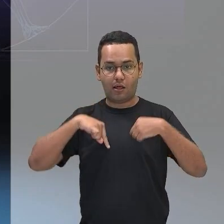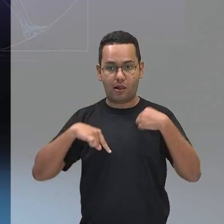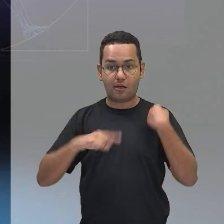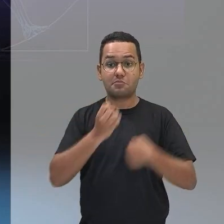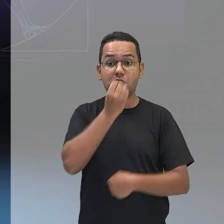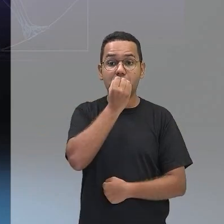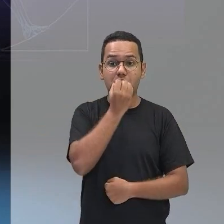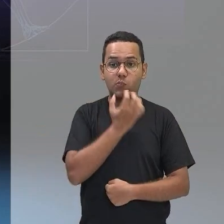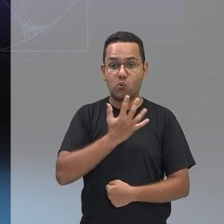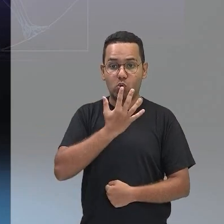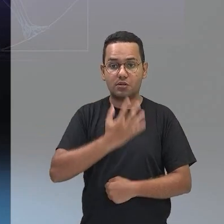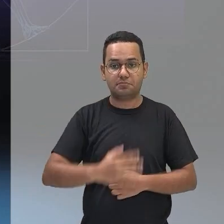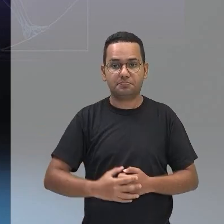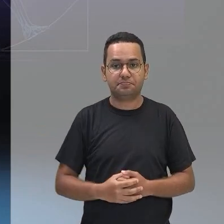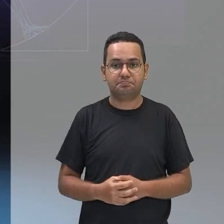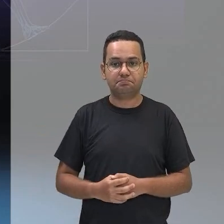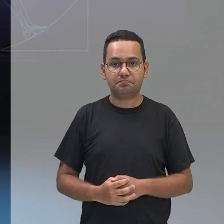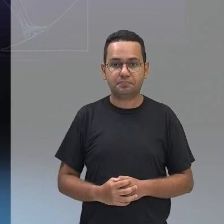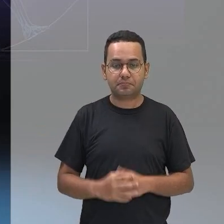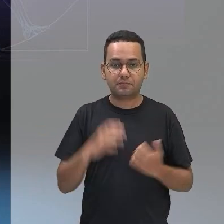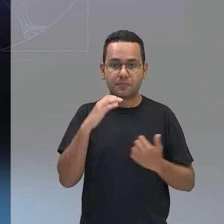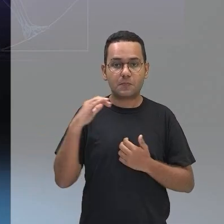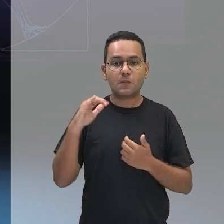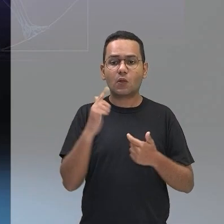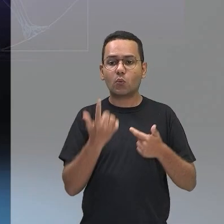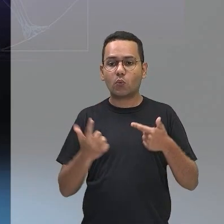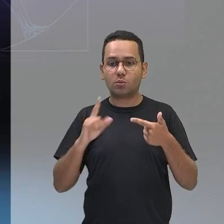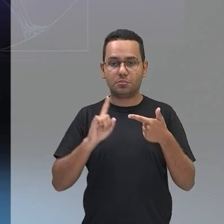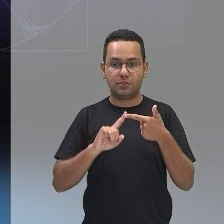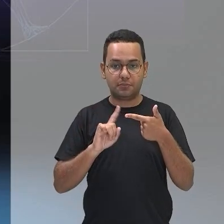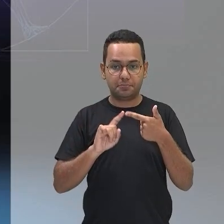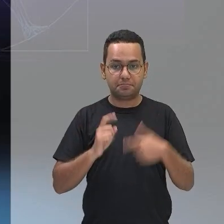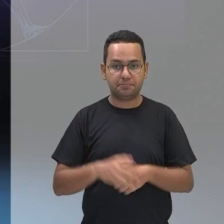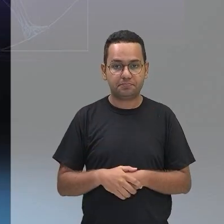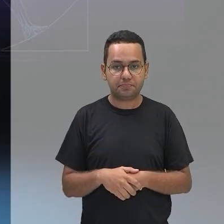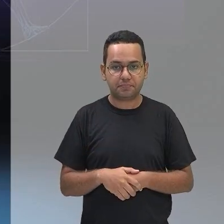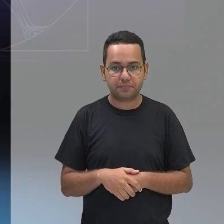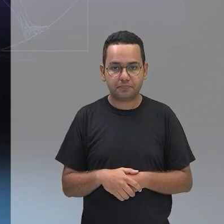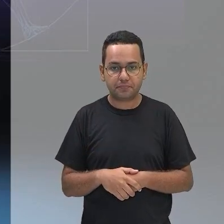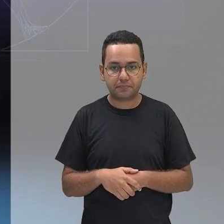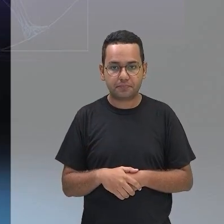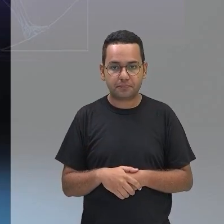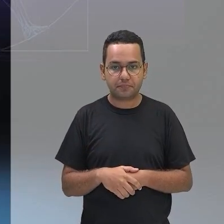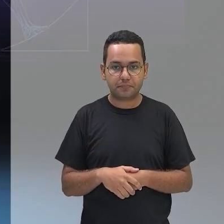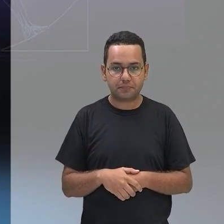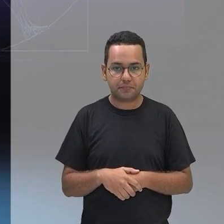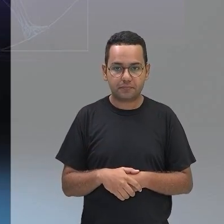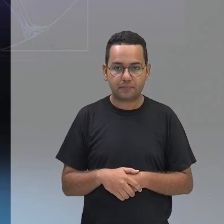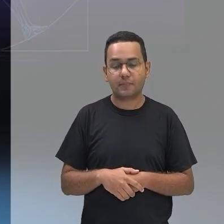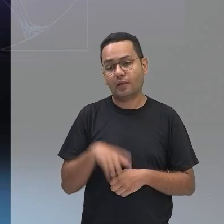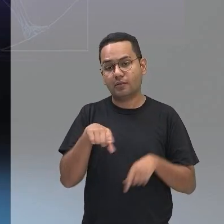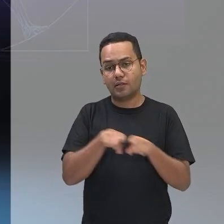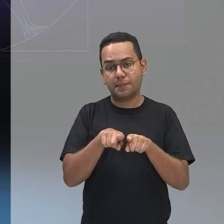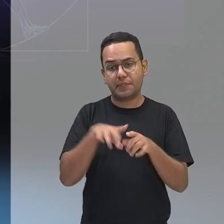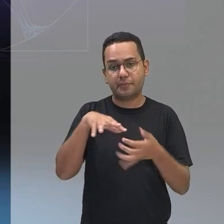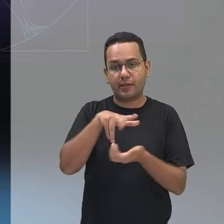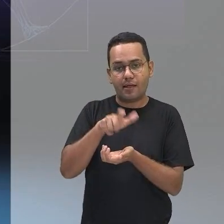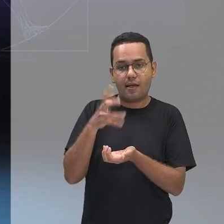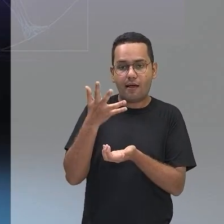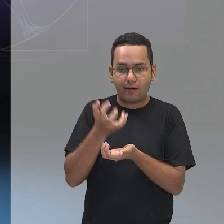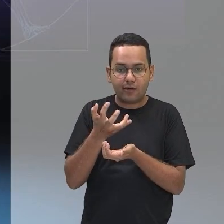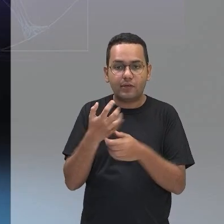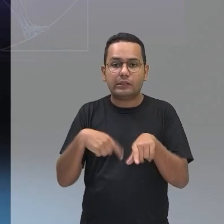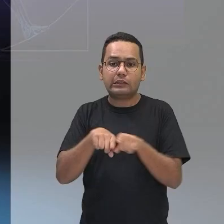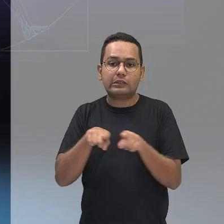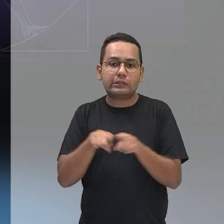eletromagnética, beleza? Nós também já falamos do campo gravitacional e a circulação, ainda agora nós falamos, né? Então, isso aí está tranquilo.